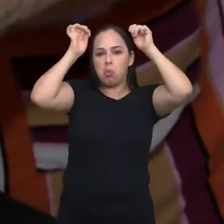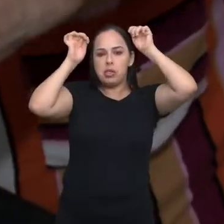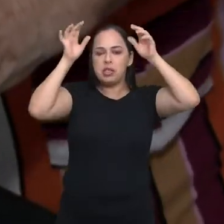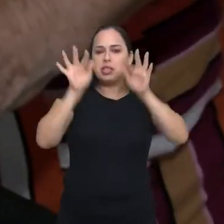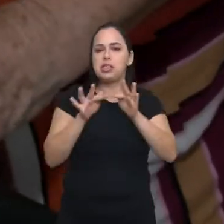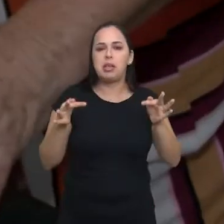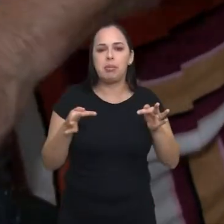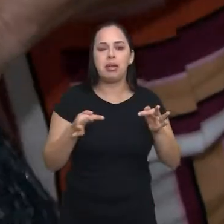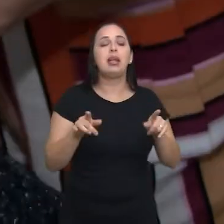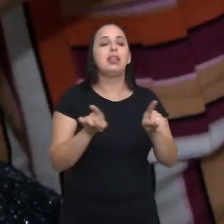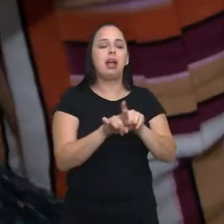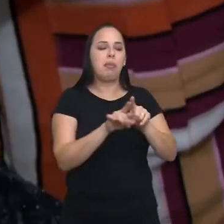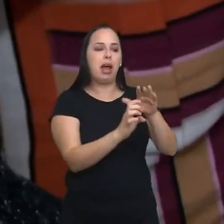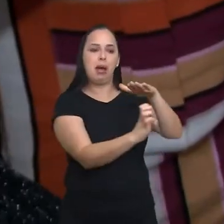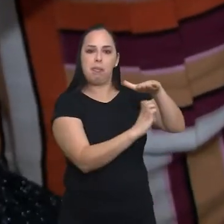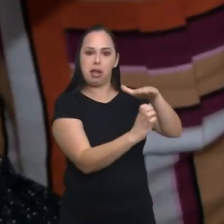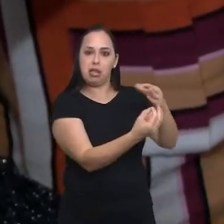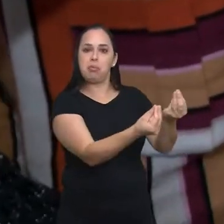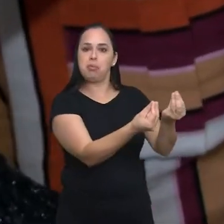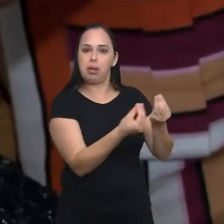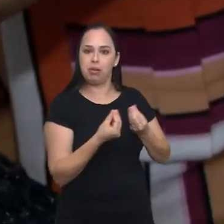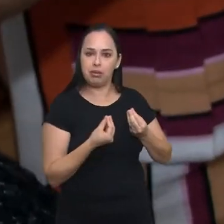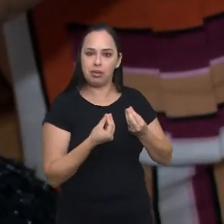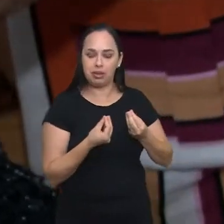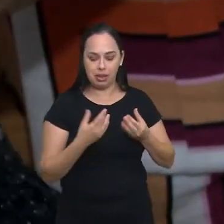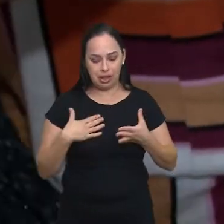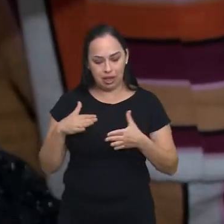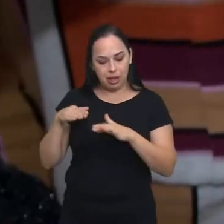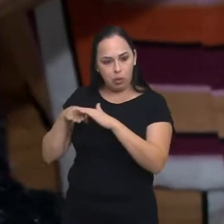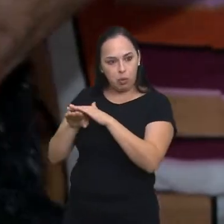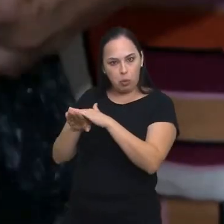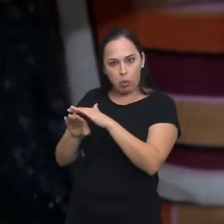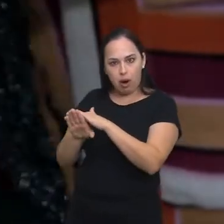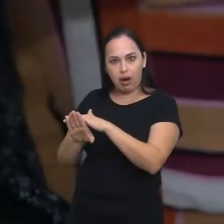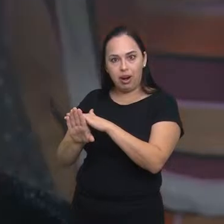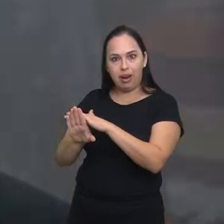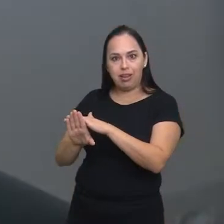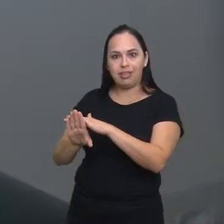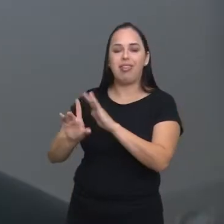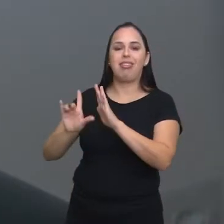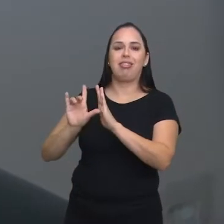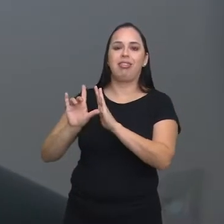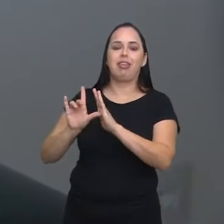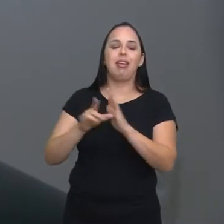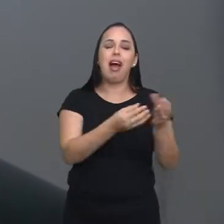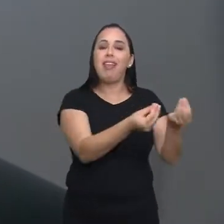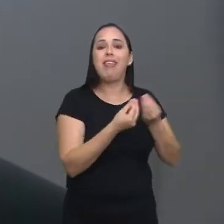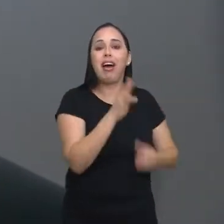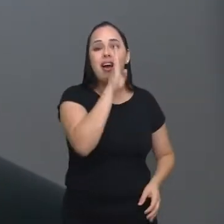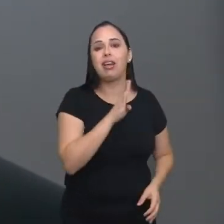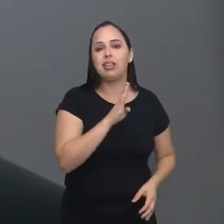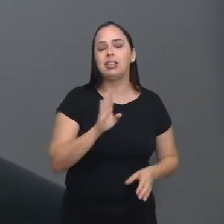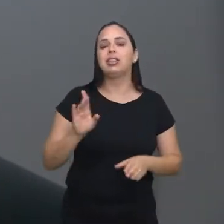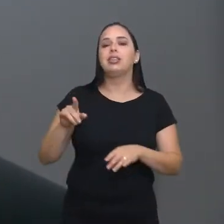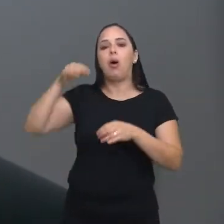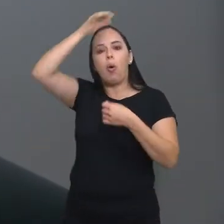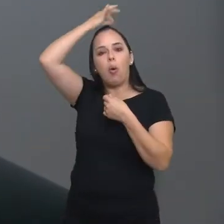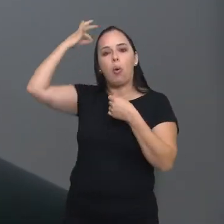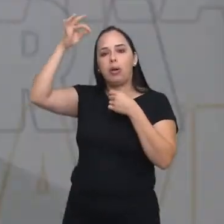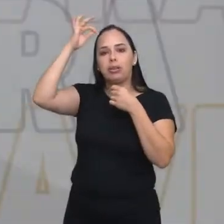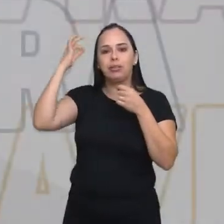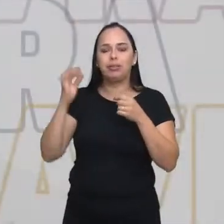na cabeça, tem uma empresa que também nos fornece. Quando vai acabando, eu entro em contato com essa empresa e ela nos fornece gratuitamente. E